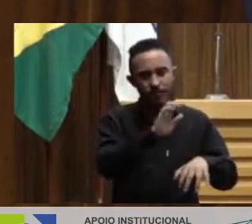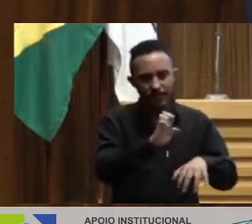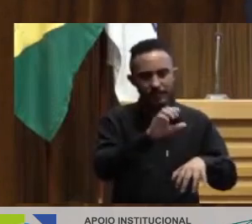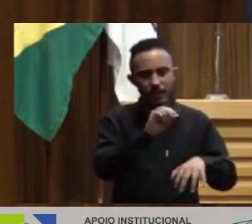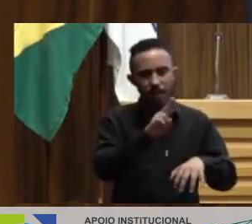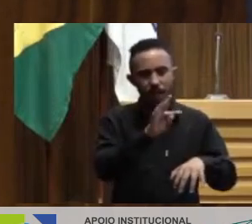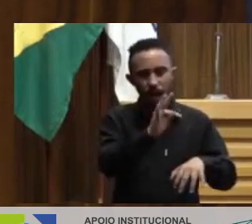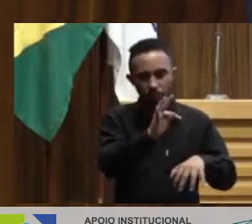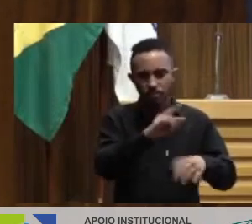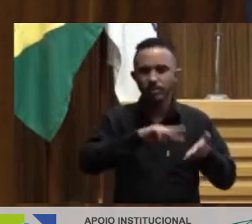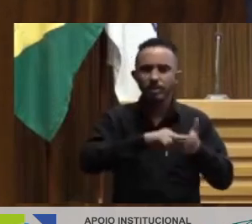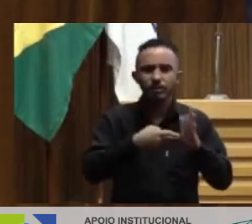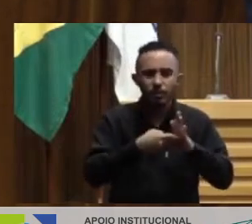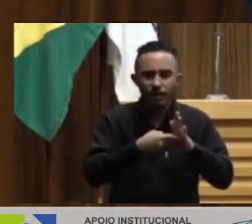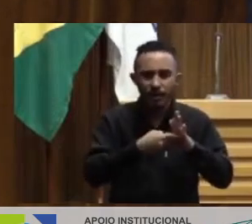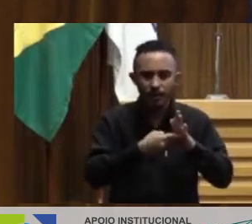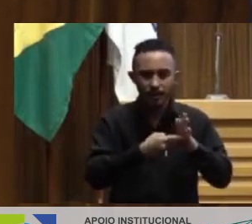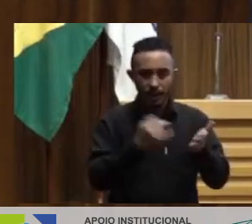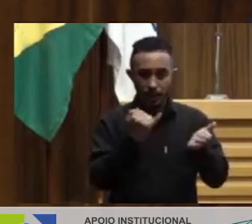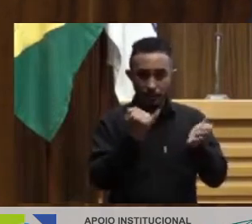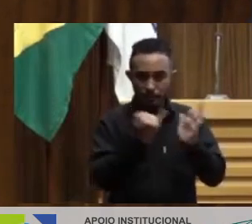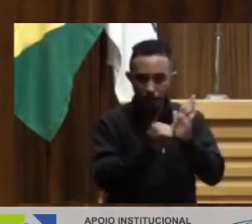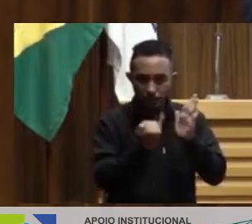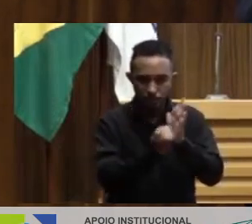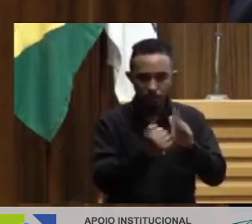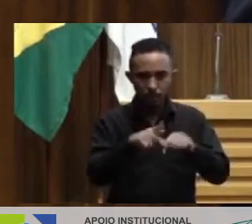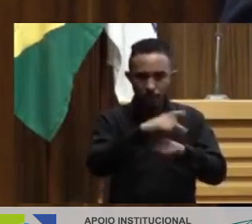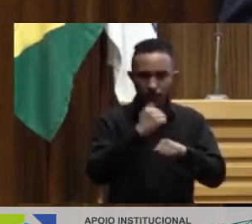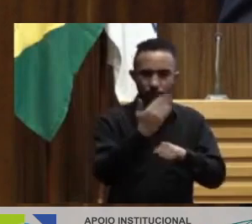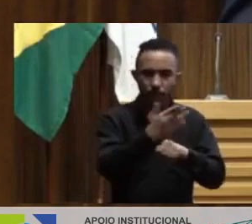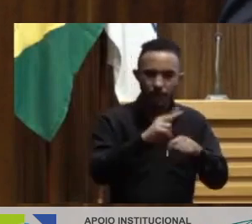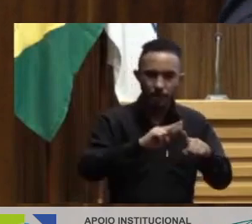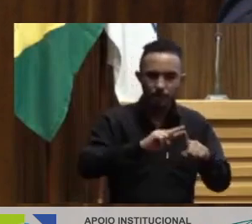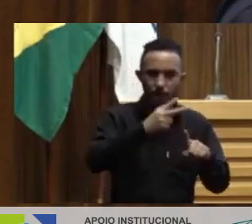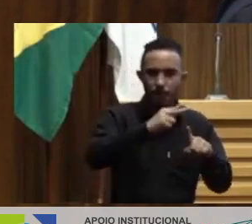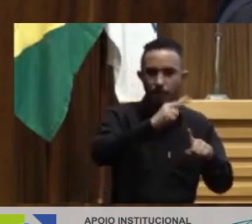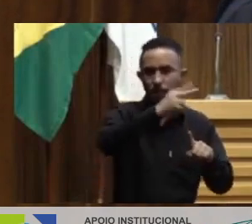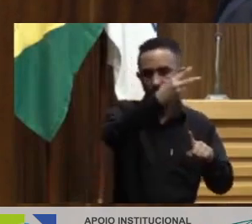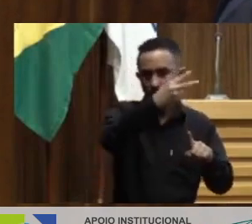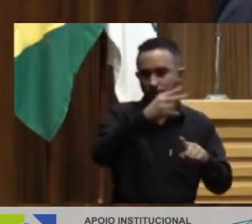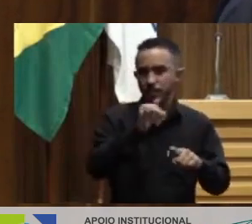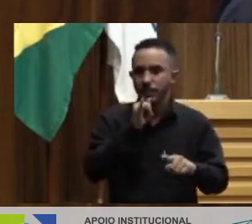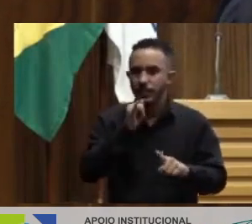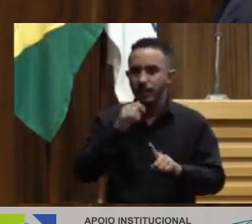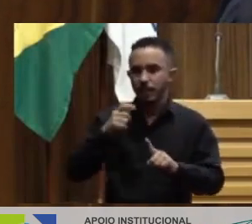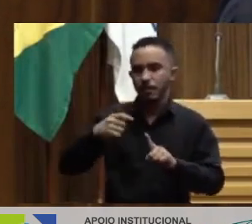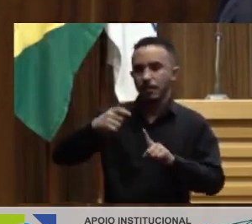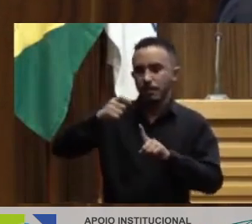o imposto de importação. Então, olha, previsibilidade. 1º de janeiro,